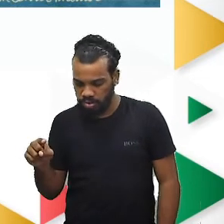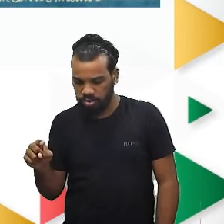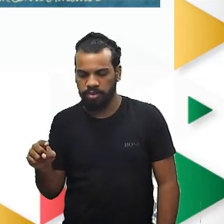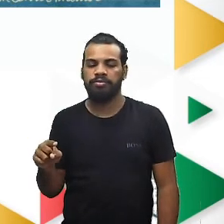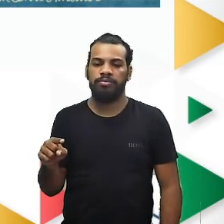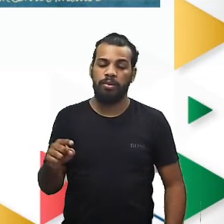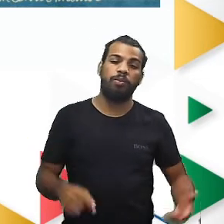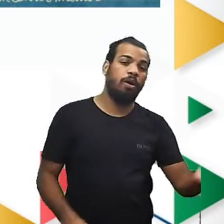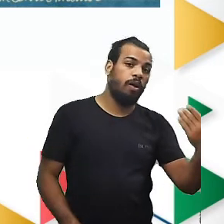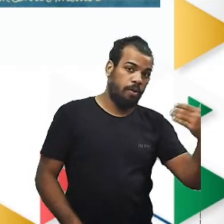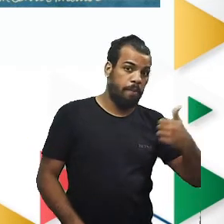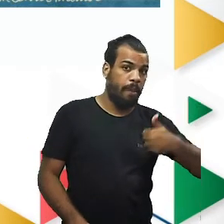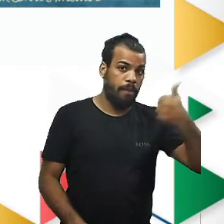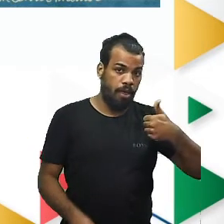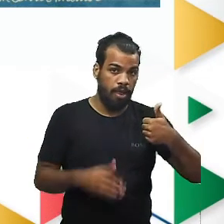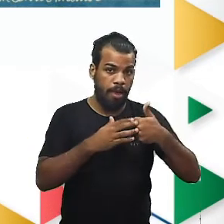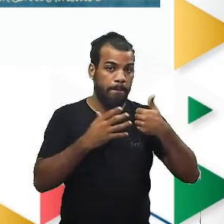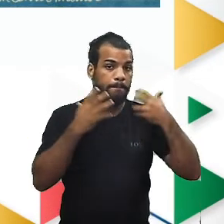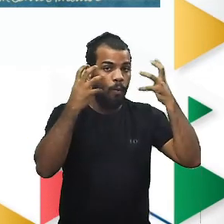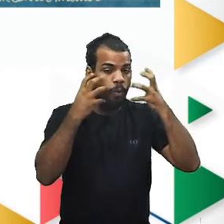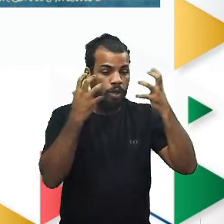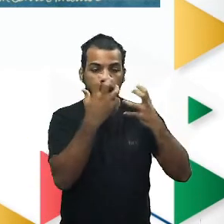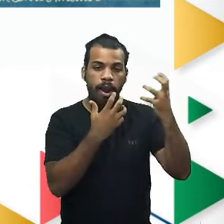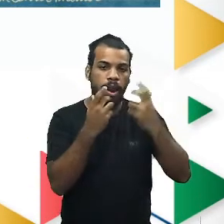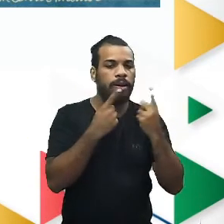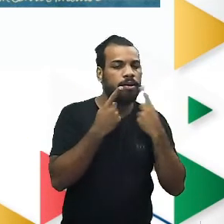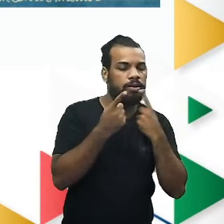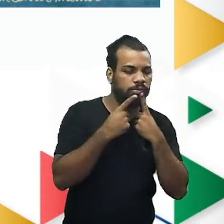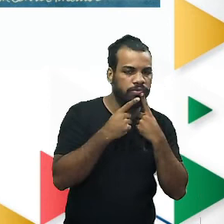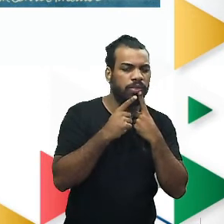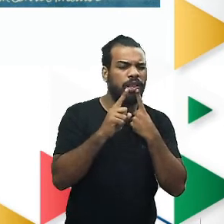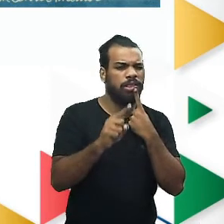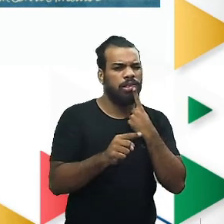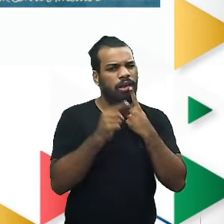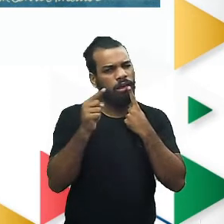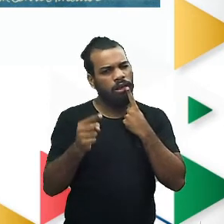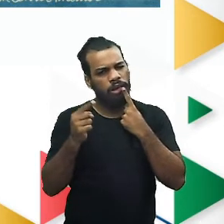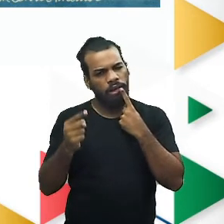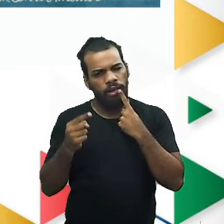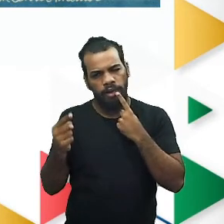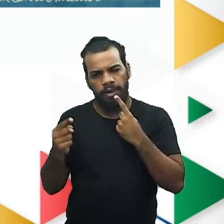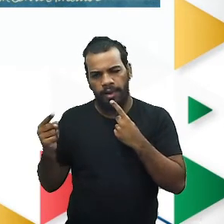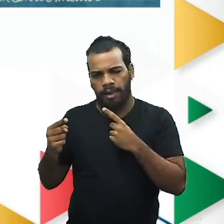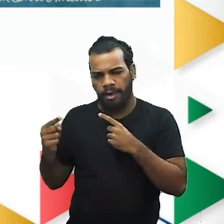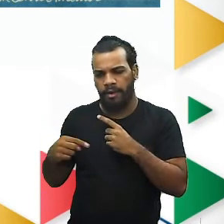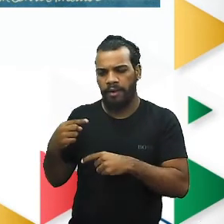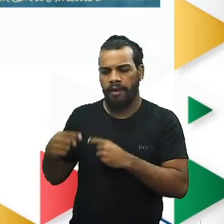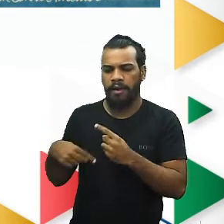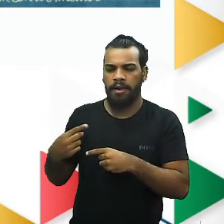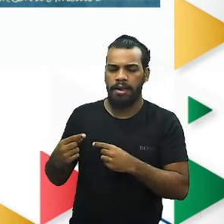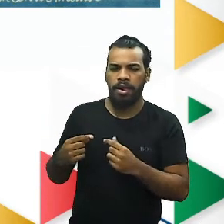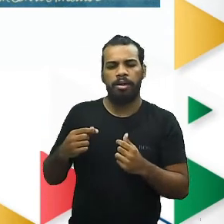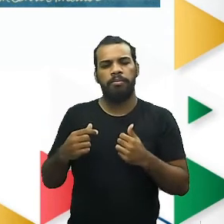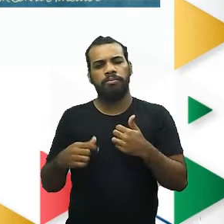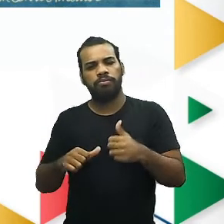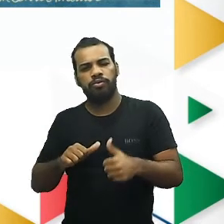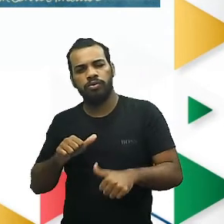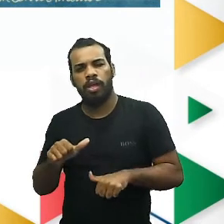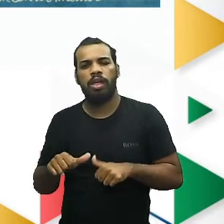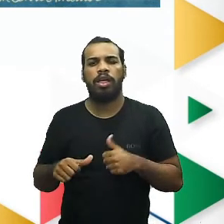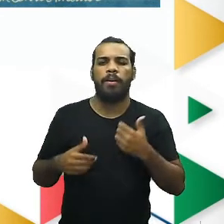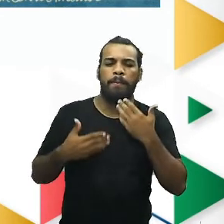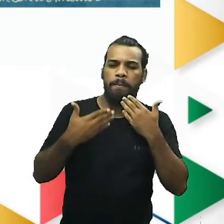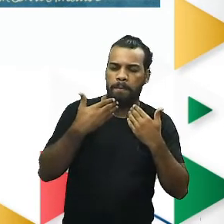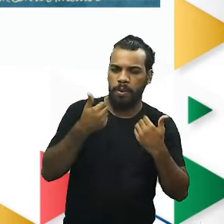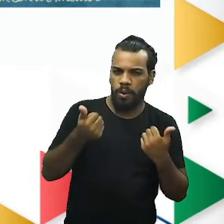canto, né, música e diálogo. Mas aí, quando eles começaram a se especializar, então começou as